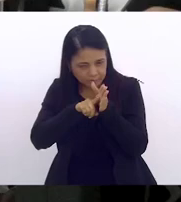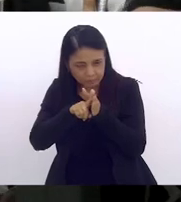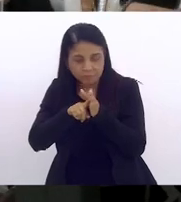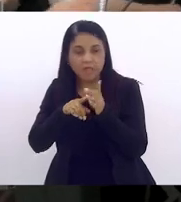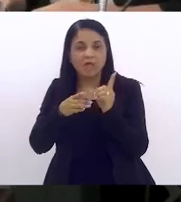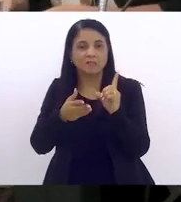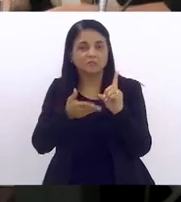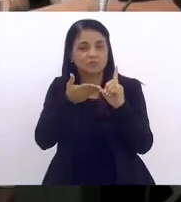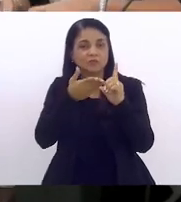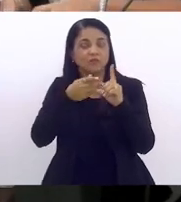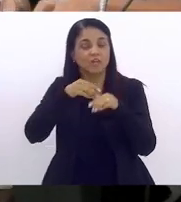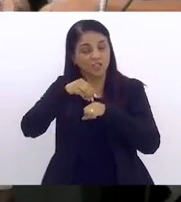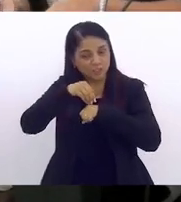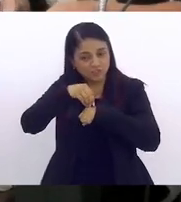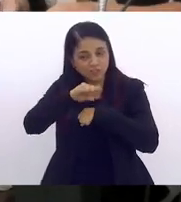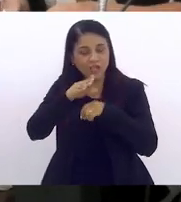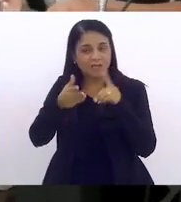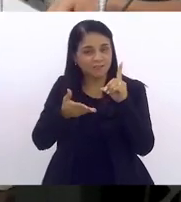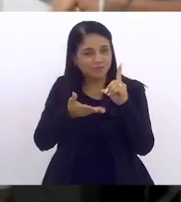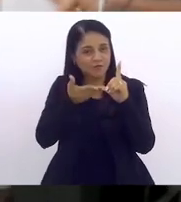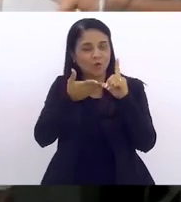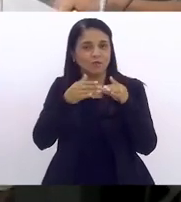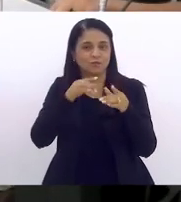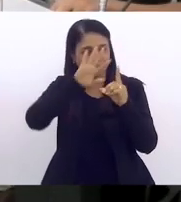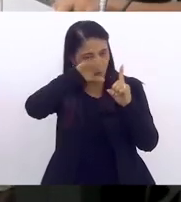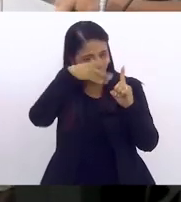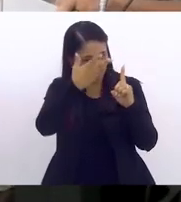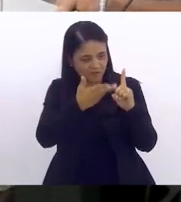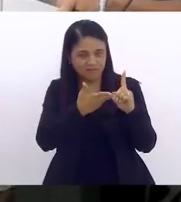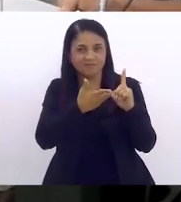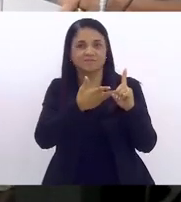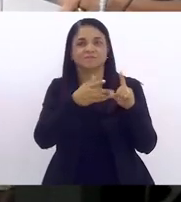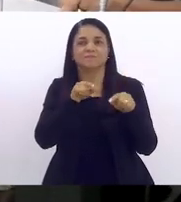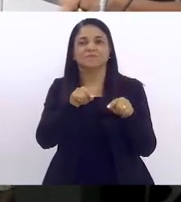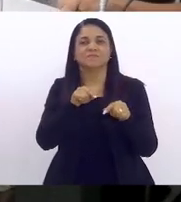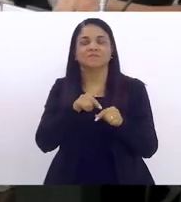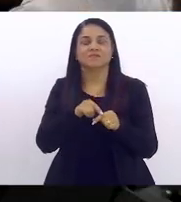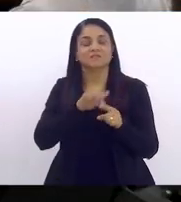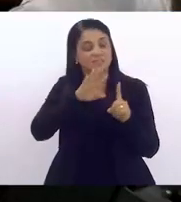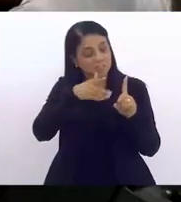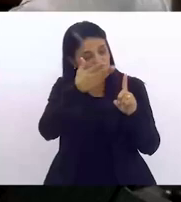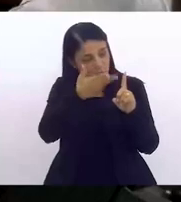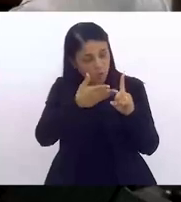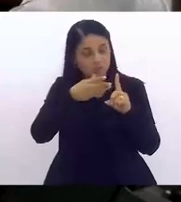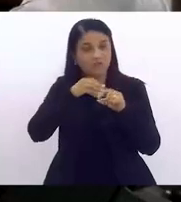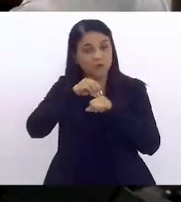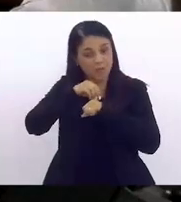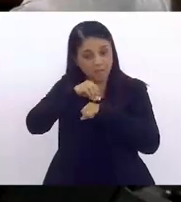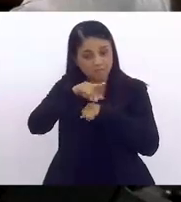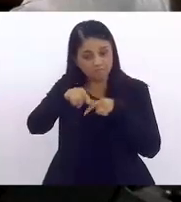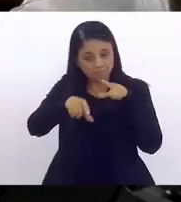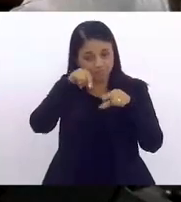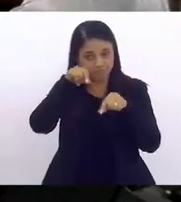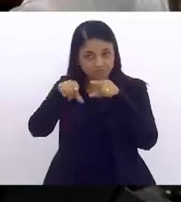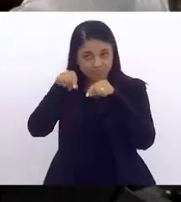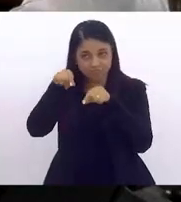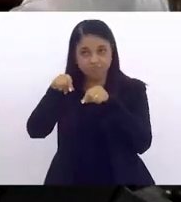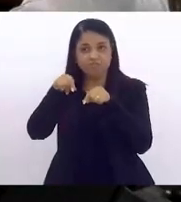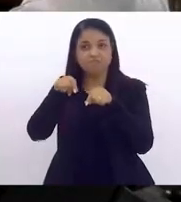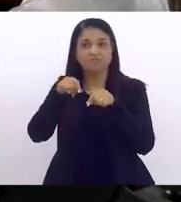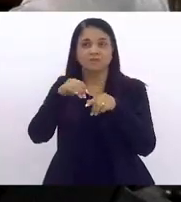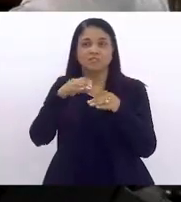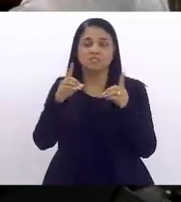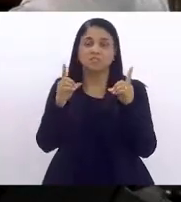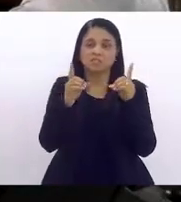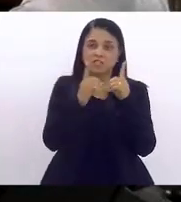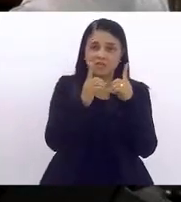que indicassem doulas para serem homenageadas. Então, essas doulas foram indicadas por suas